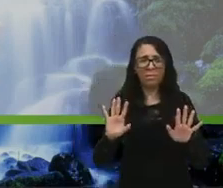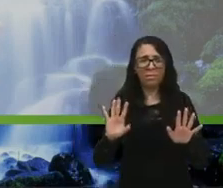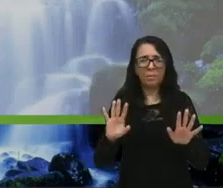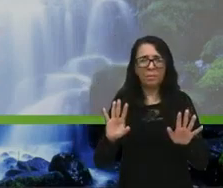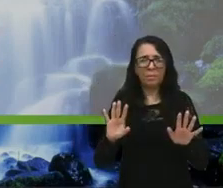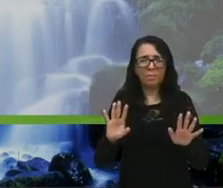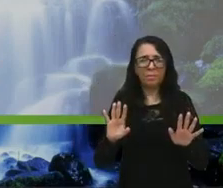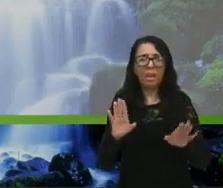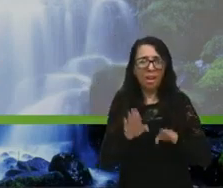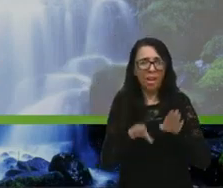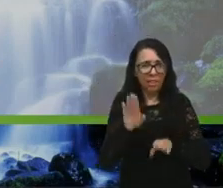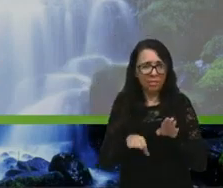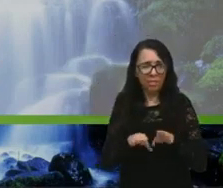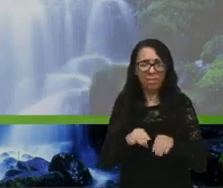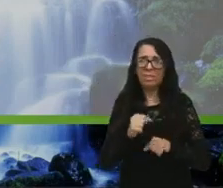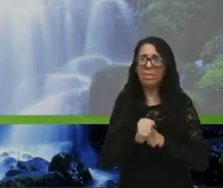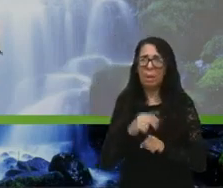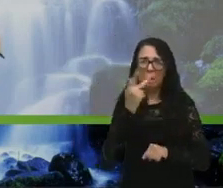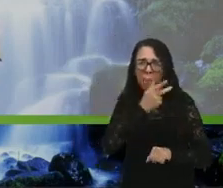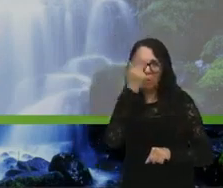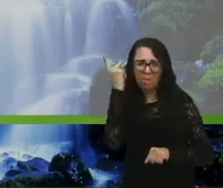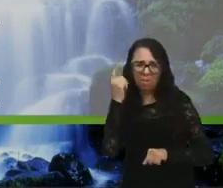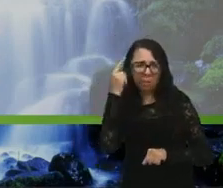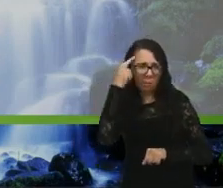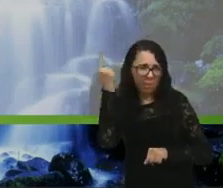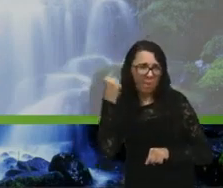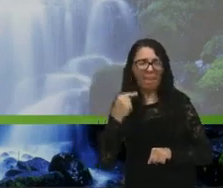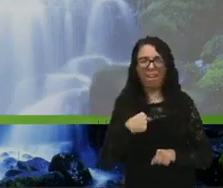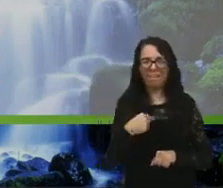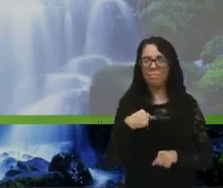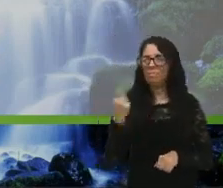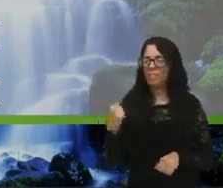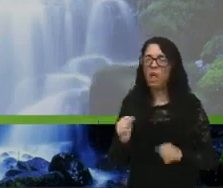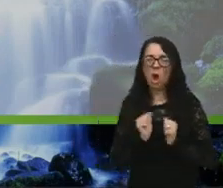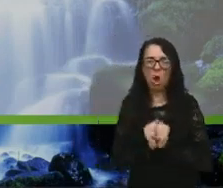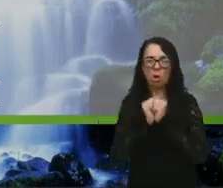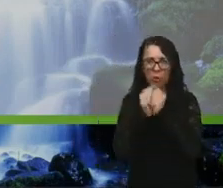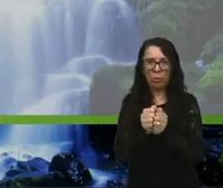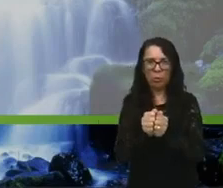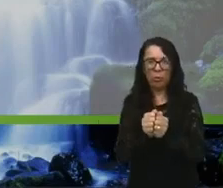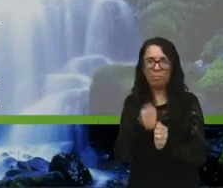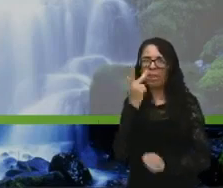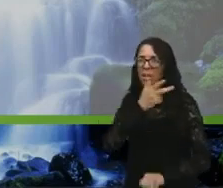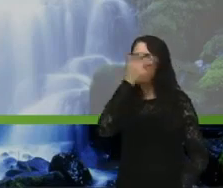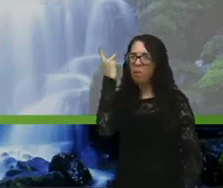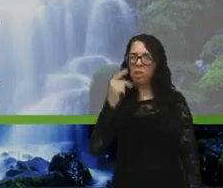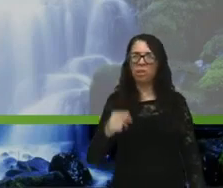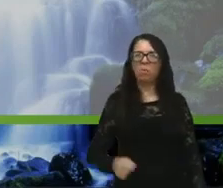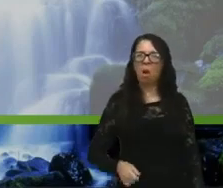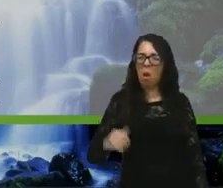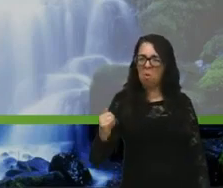é admirada pela sociedade, seja em qual nível da sociedade for.